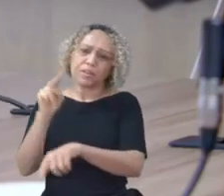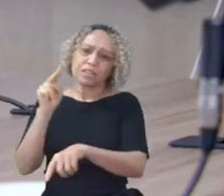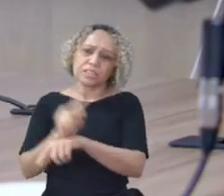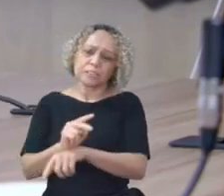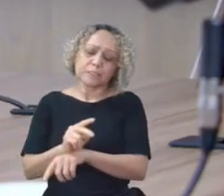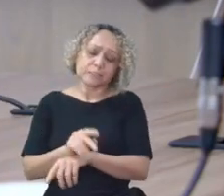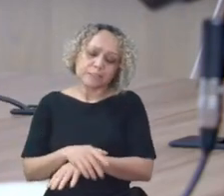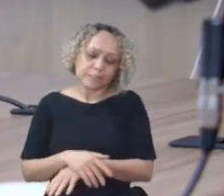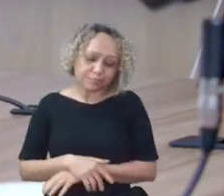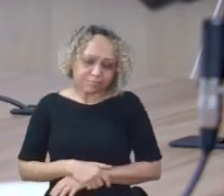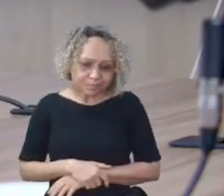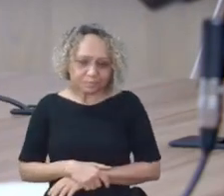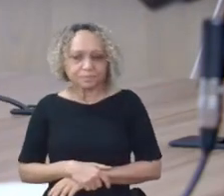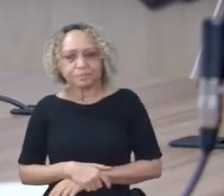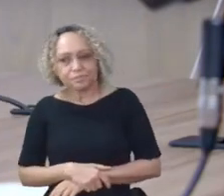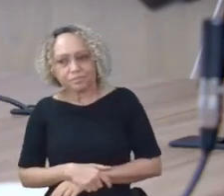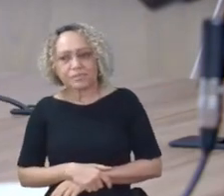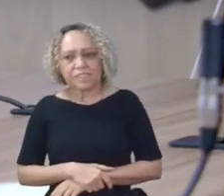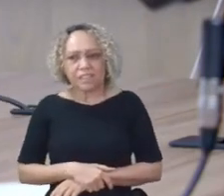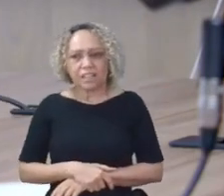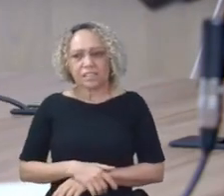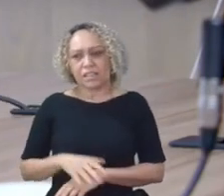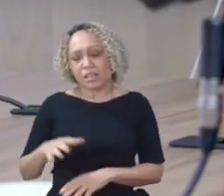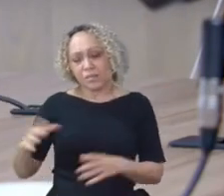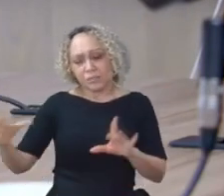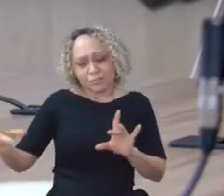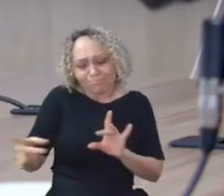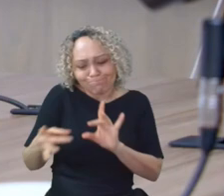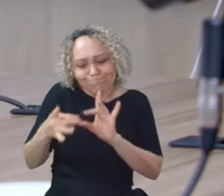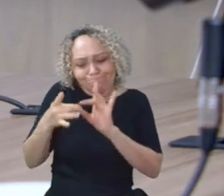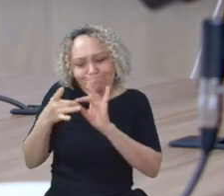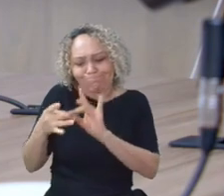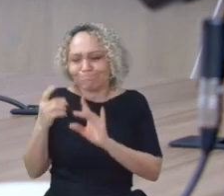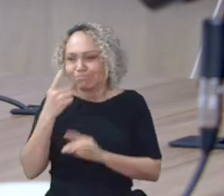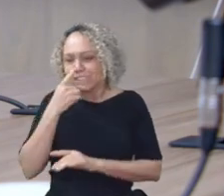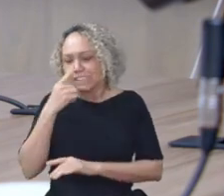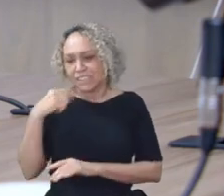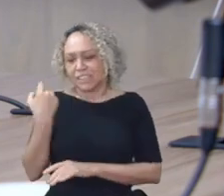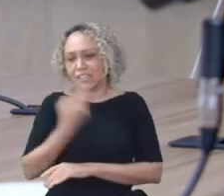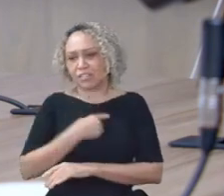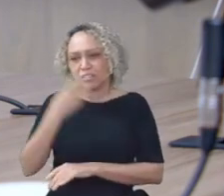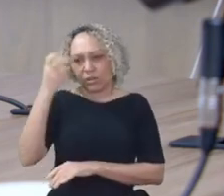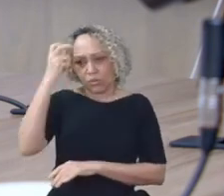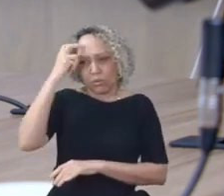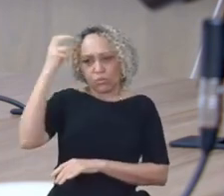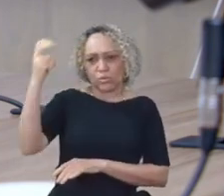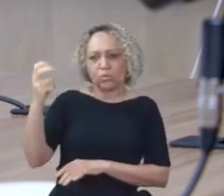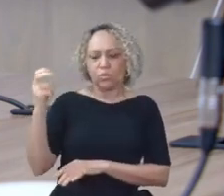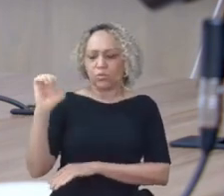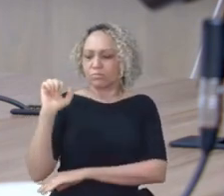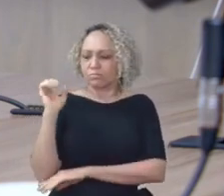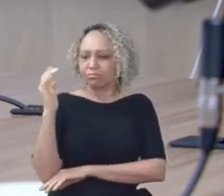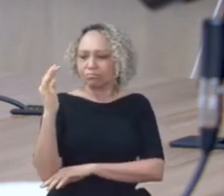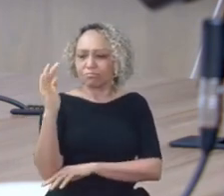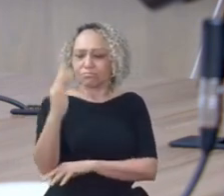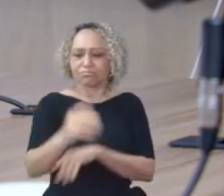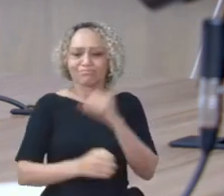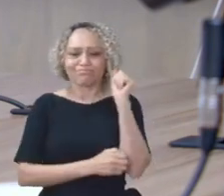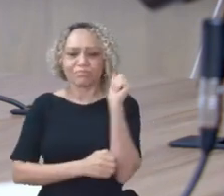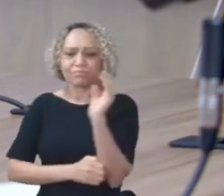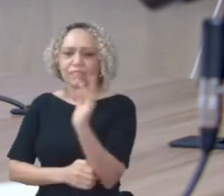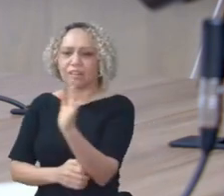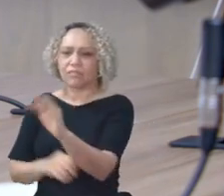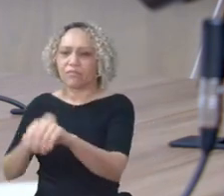né, é muito ligado à nossa cultura, né? Então, por exemplo, assim, tem uma tradição do meu povo que